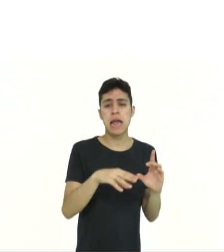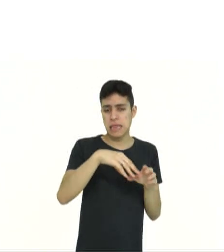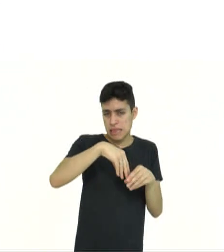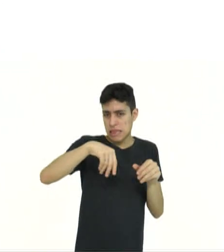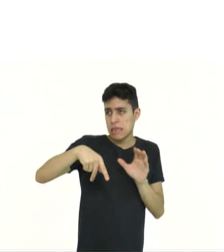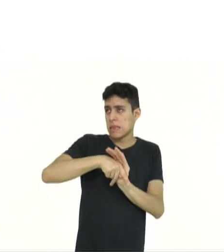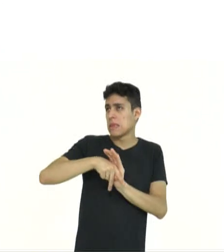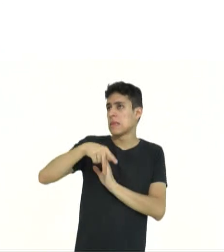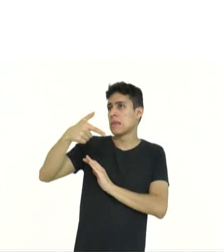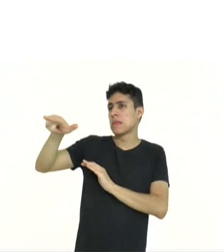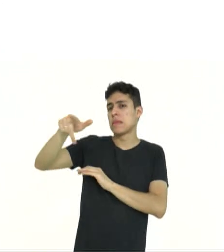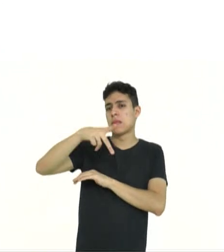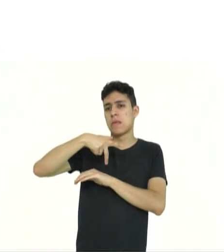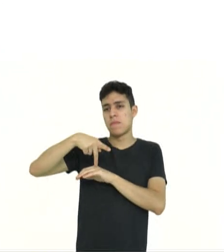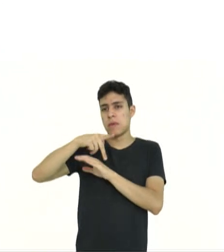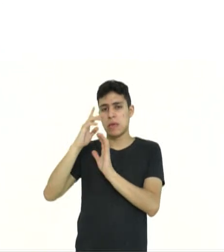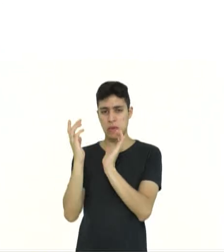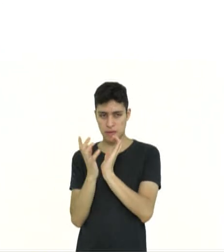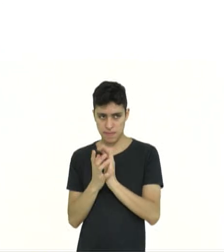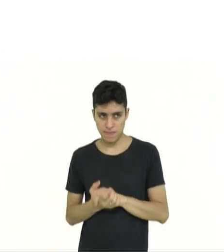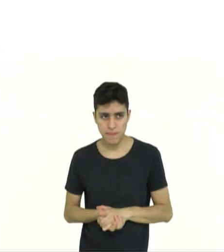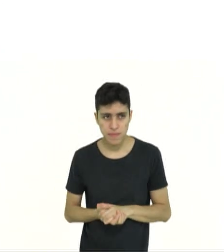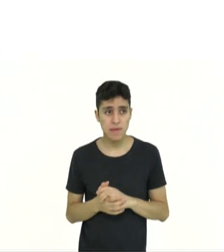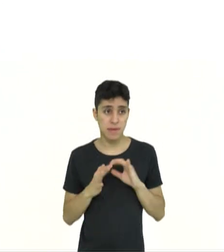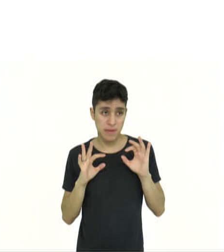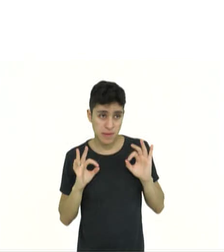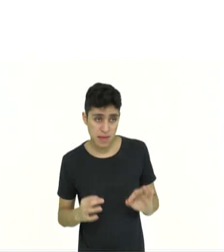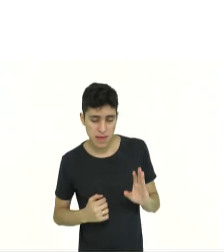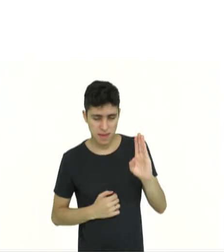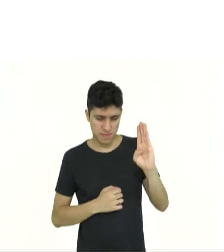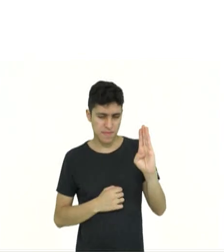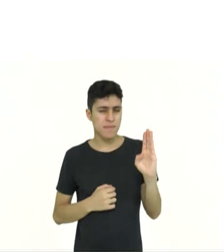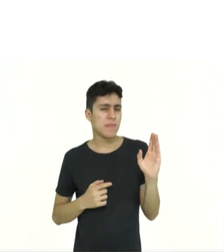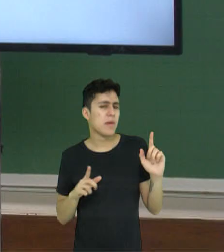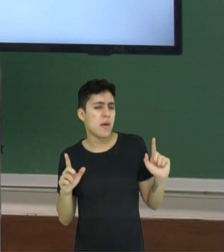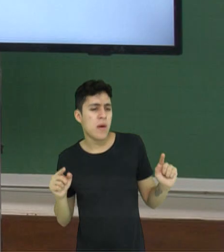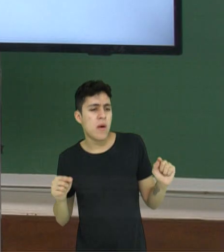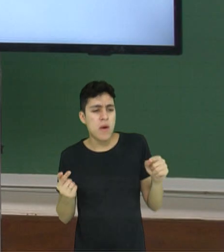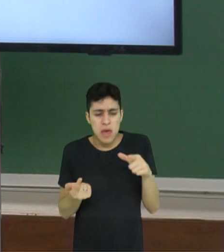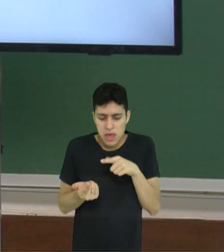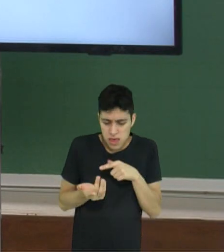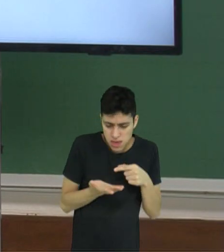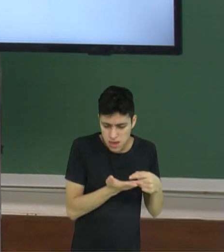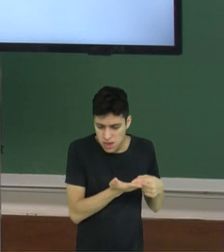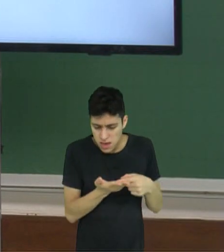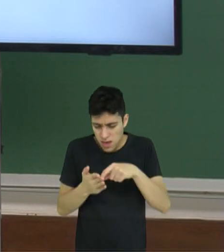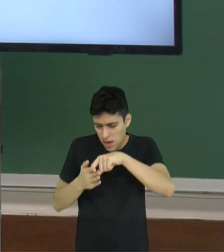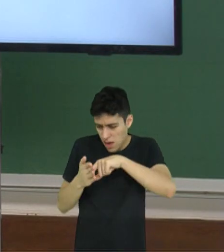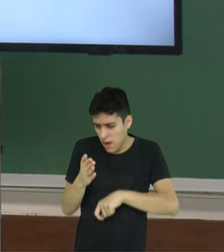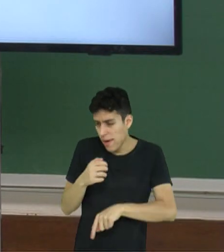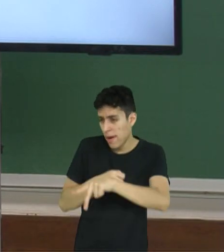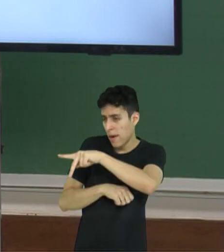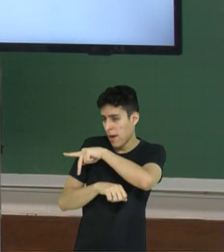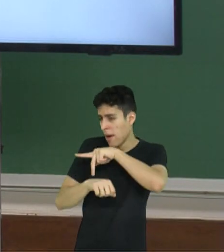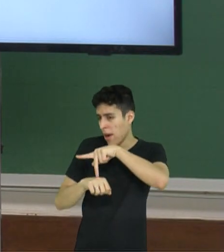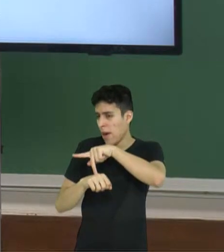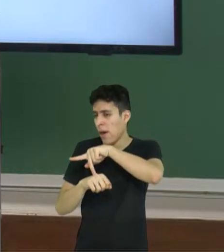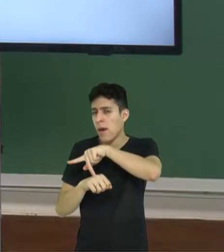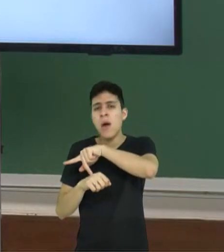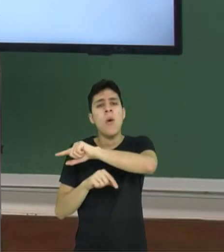aí na letra B, né? Depois do Tratado da Antártida, a gente vai ver mais à frente que muitos países do mundo têm estações